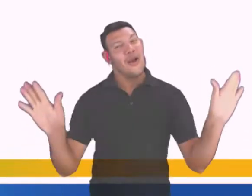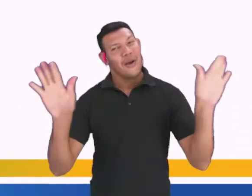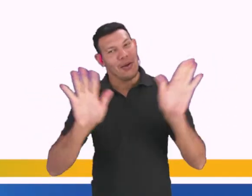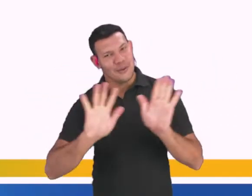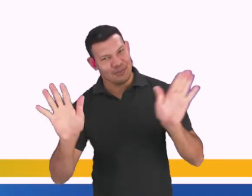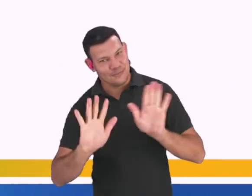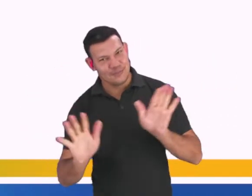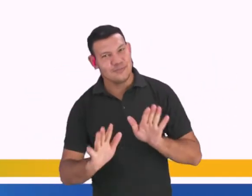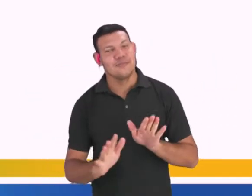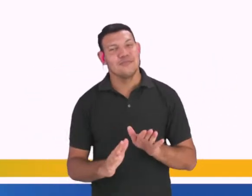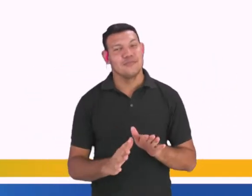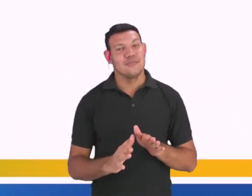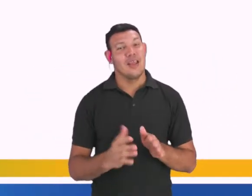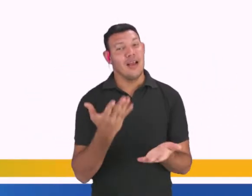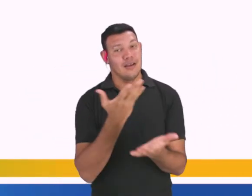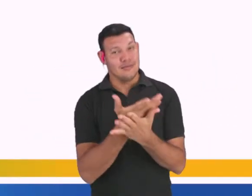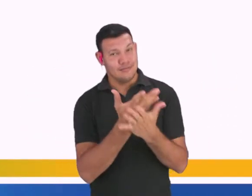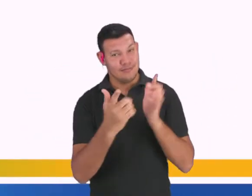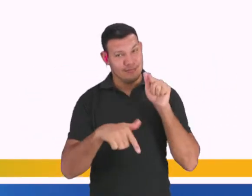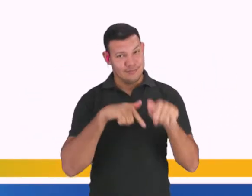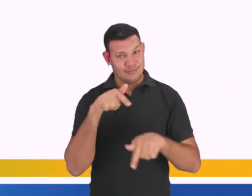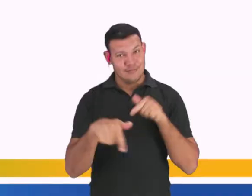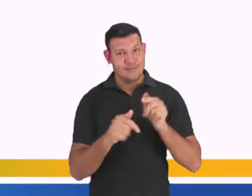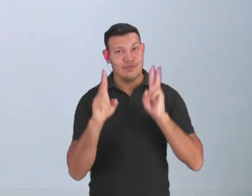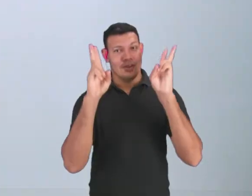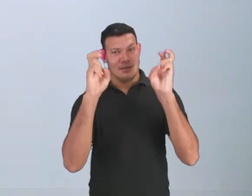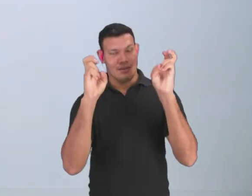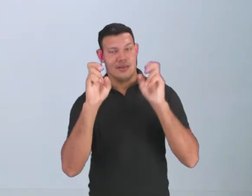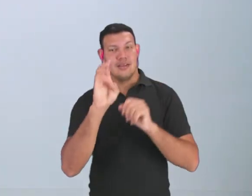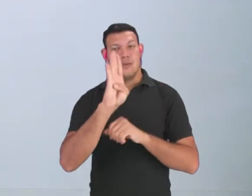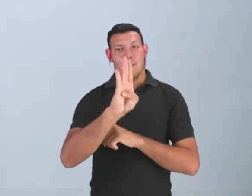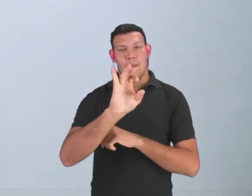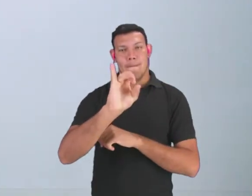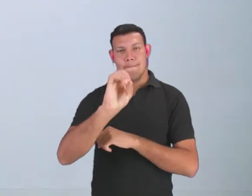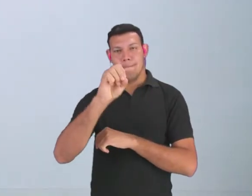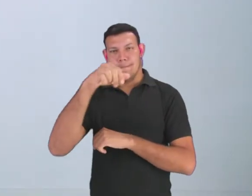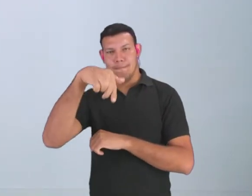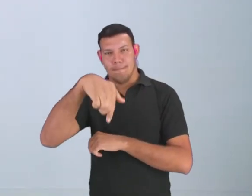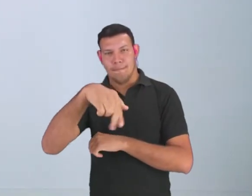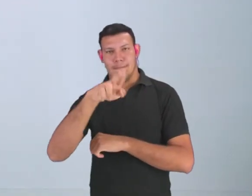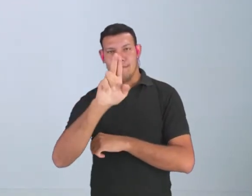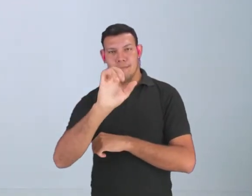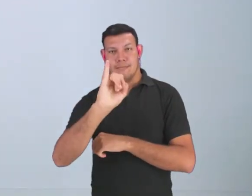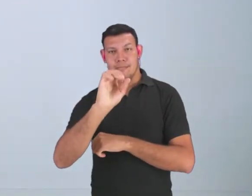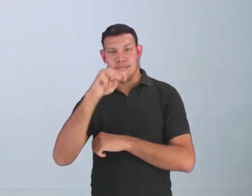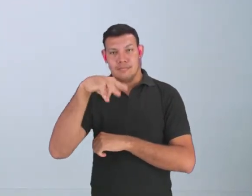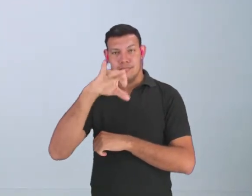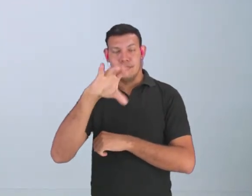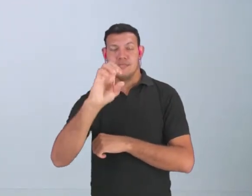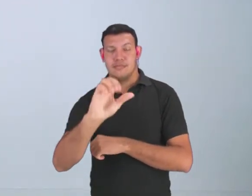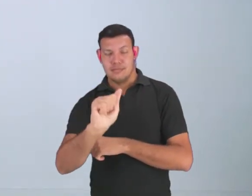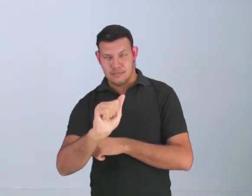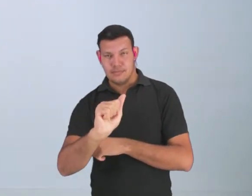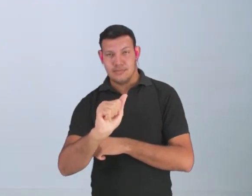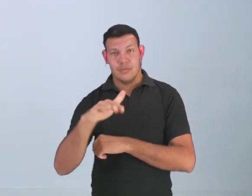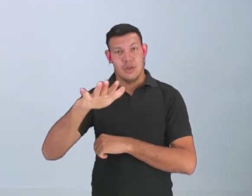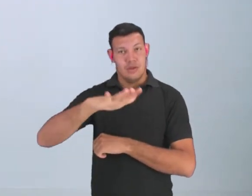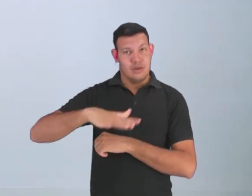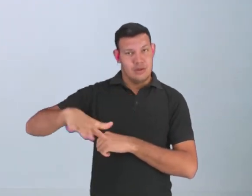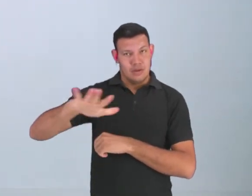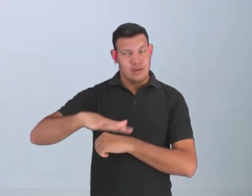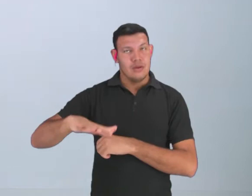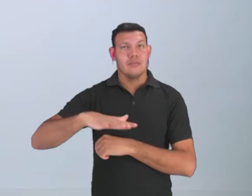Olá, essa é a nossa aula de Química com o tema Bioquímica, áreas de aplicação no campo